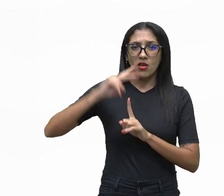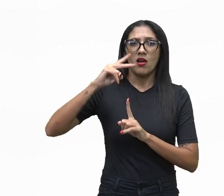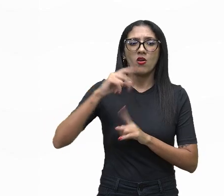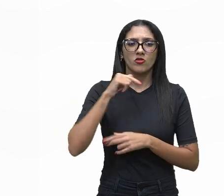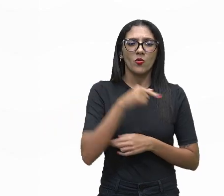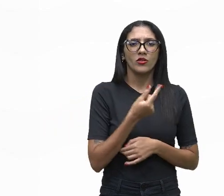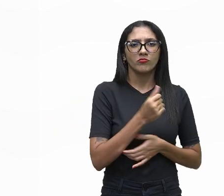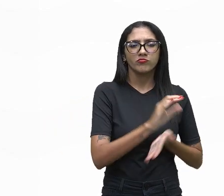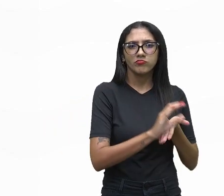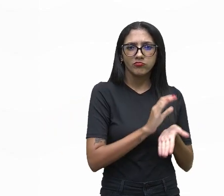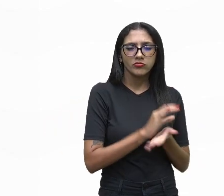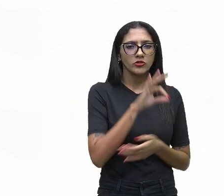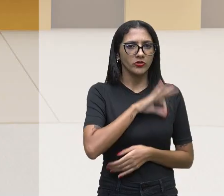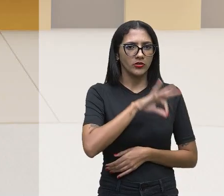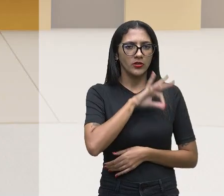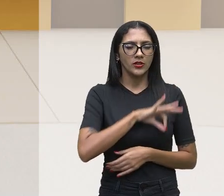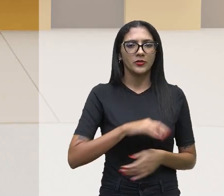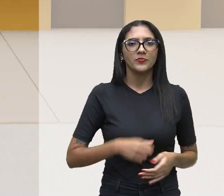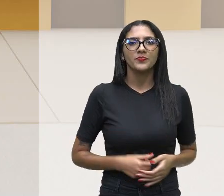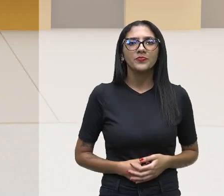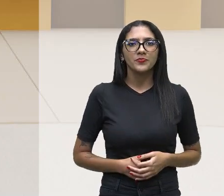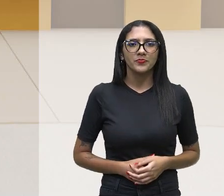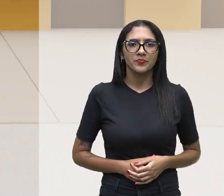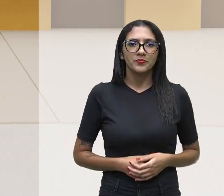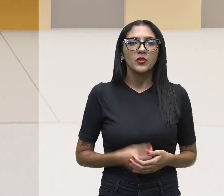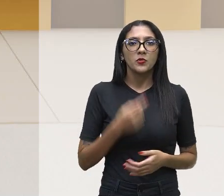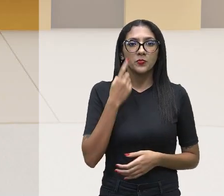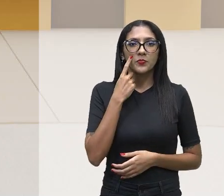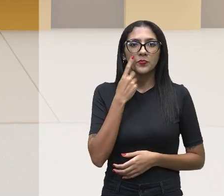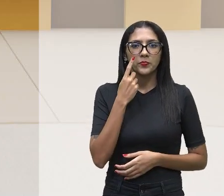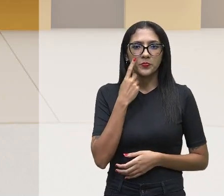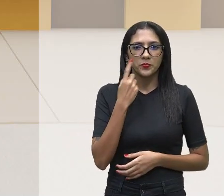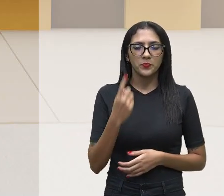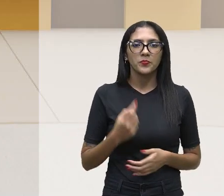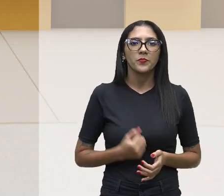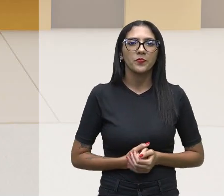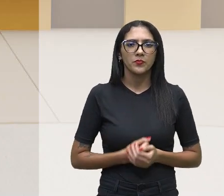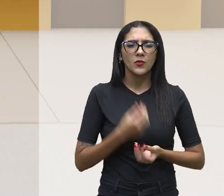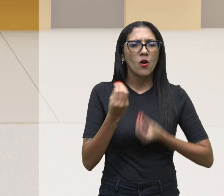ver um exemplo? Vamos ver aqui. Como perder R$